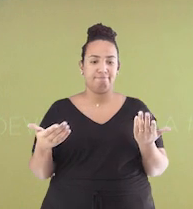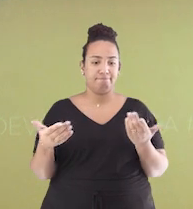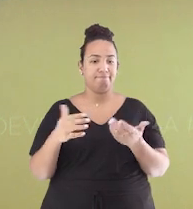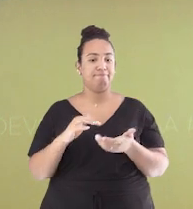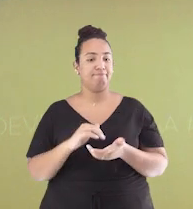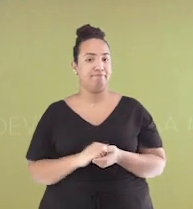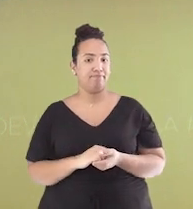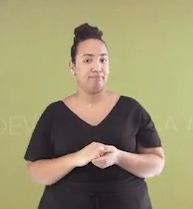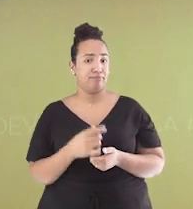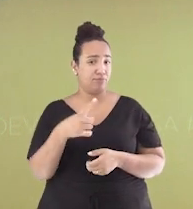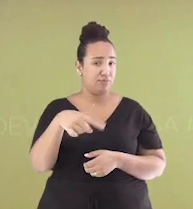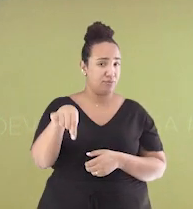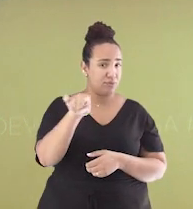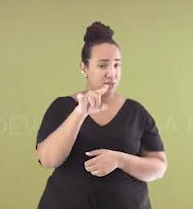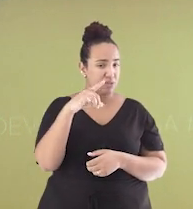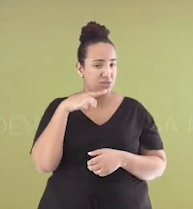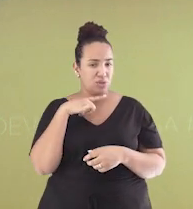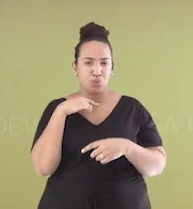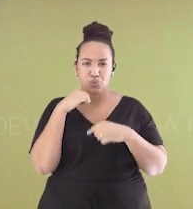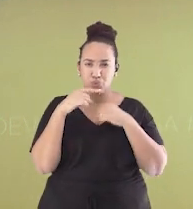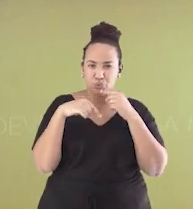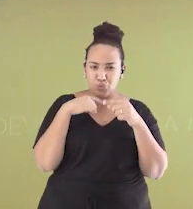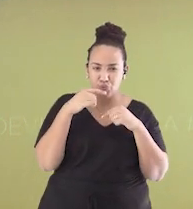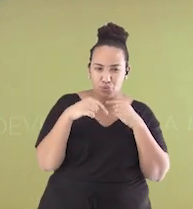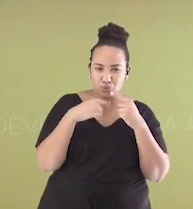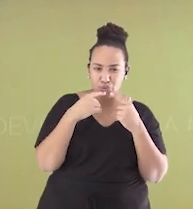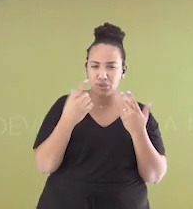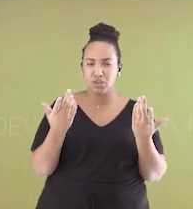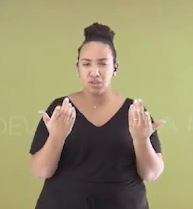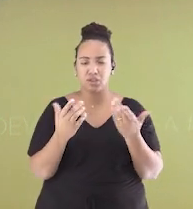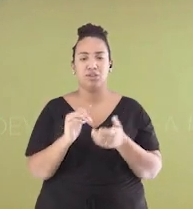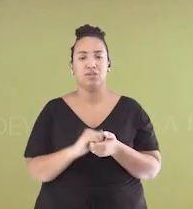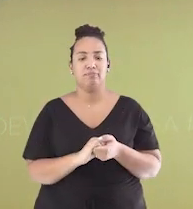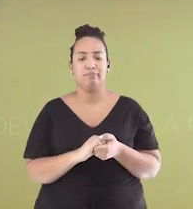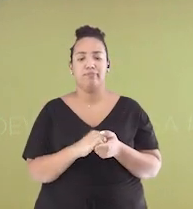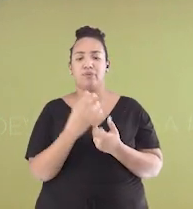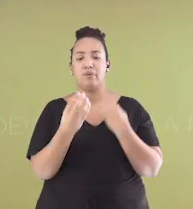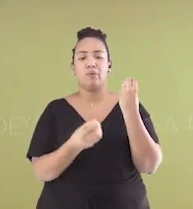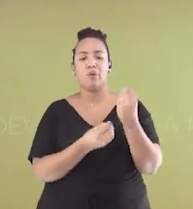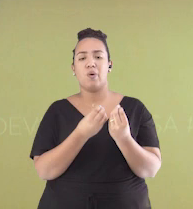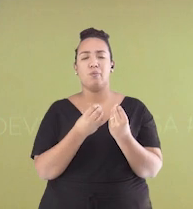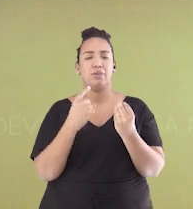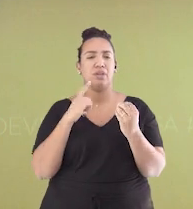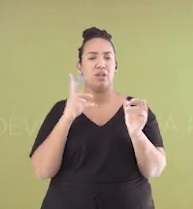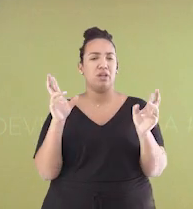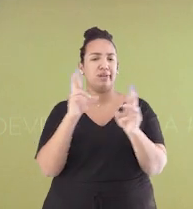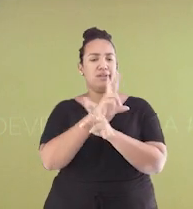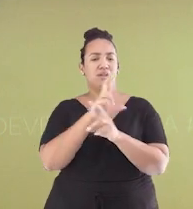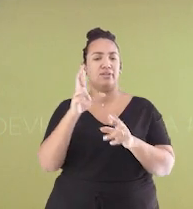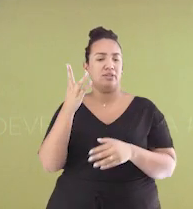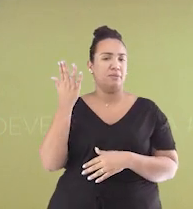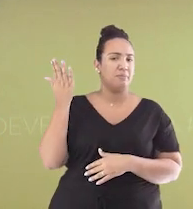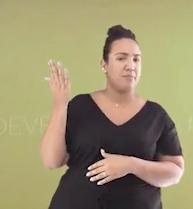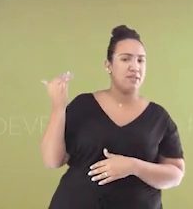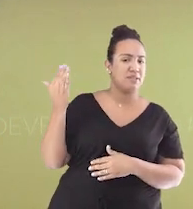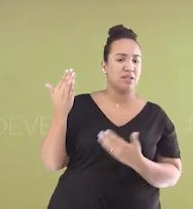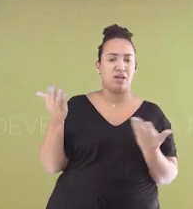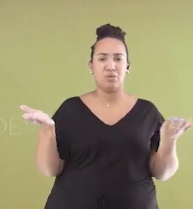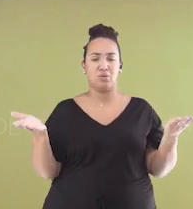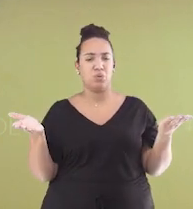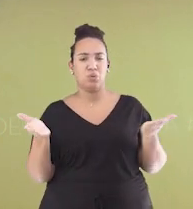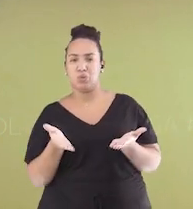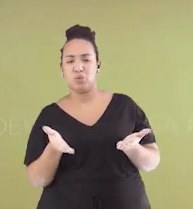Antigamente? Tiveram alguma dificuldade? De que maneira a relação entre o passado e o presente